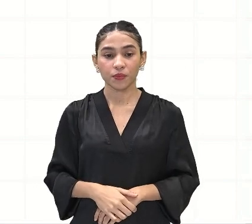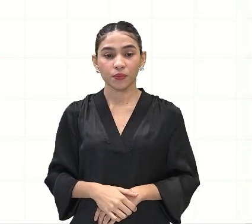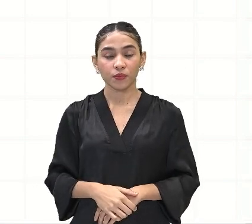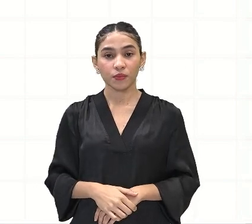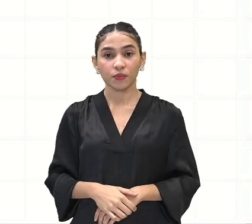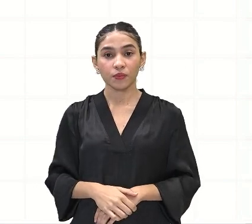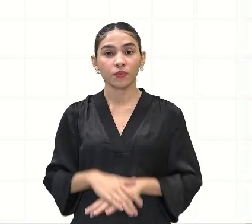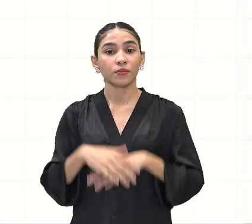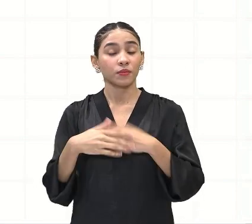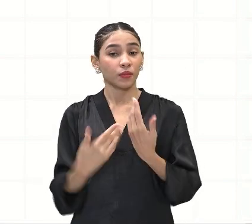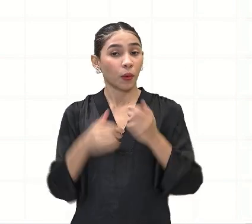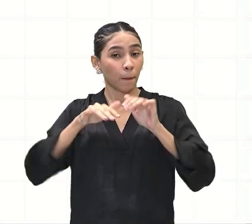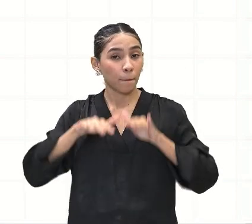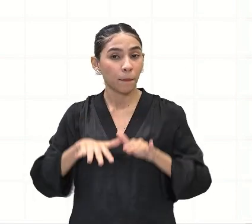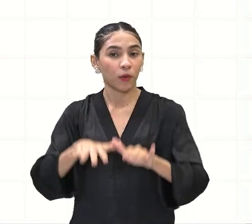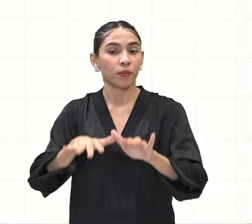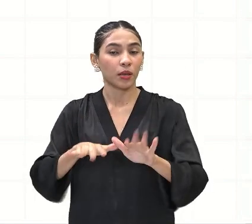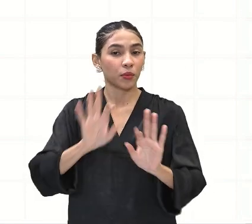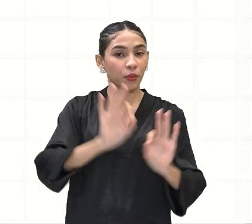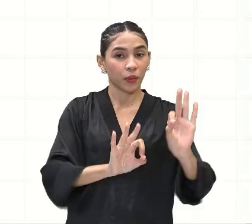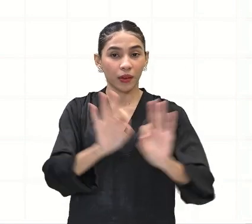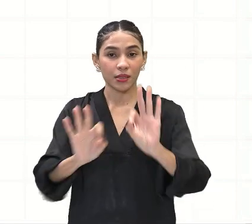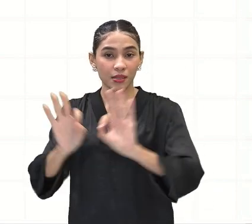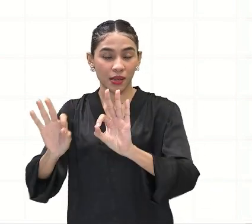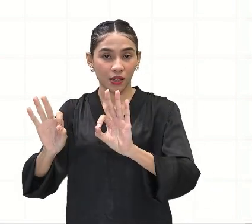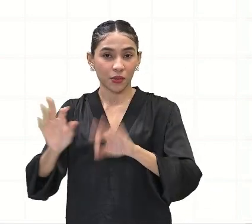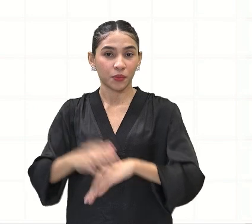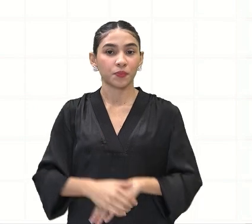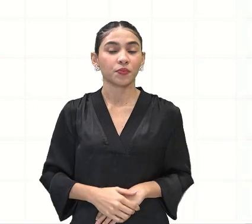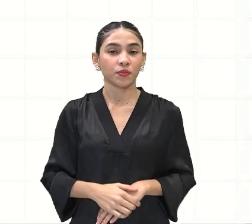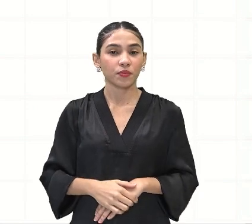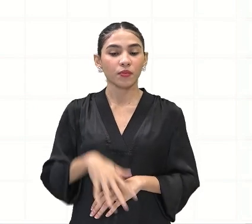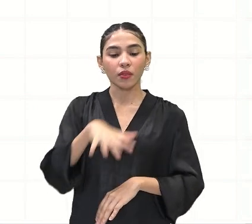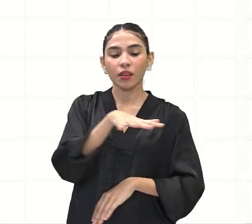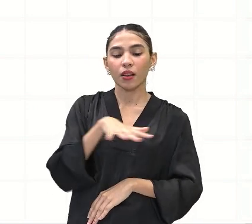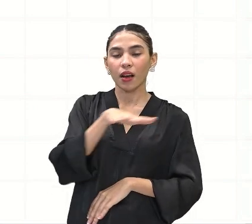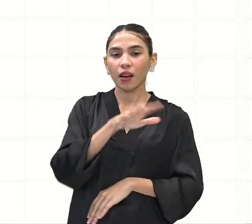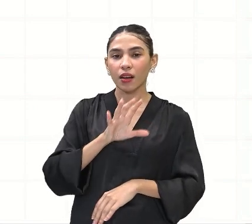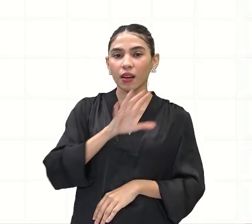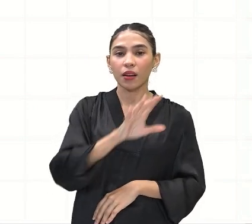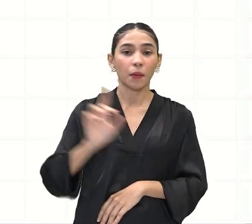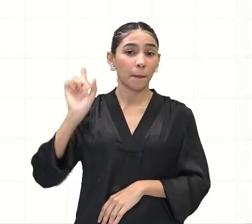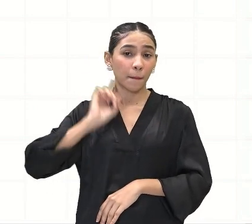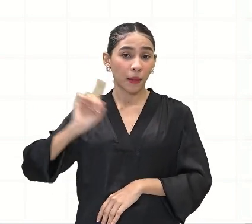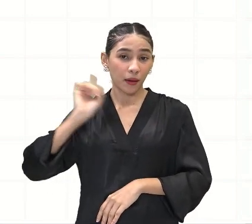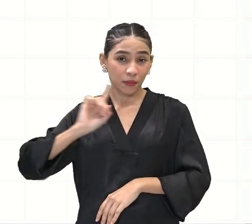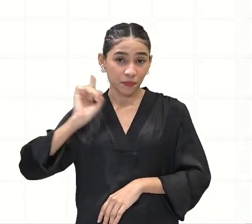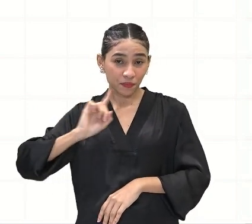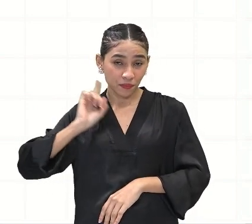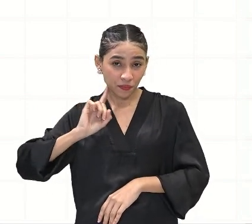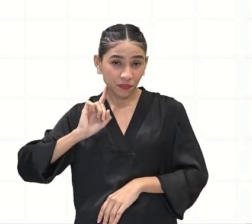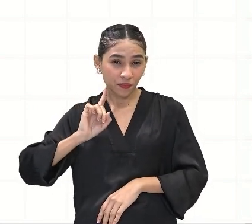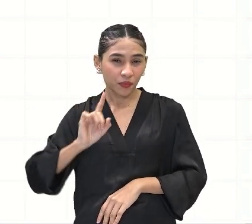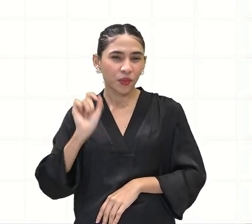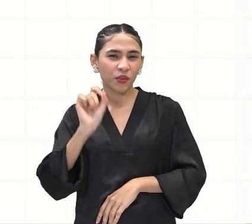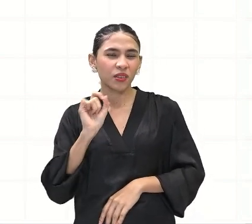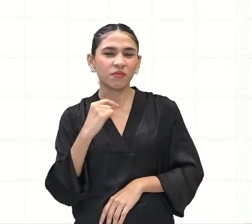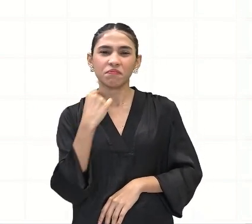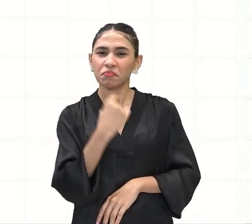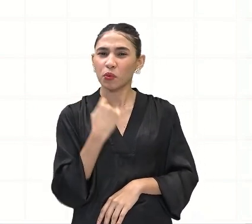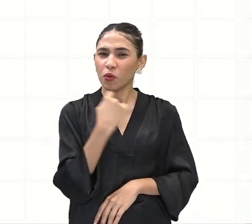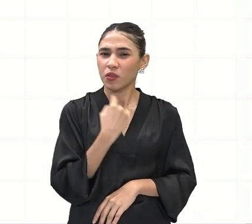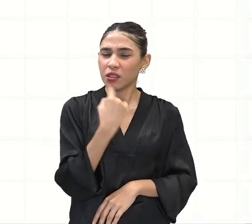um movimento orquestrado, né, ali na região de Minas Gerais, de